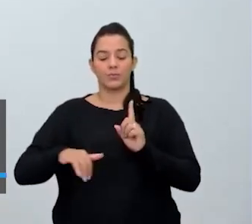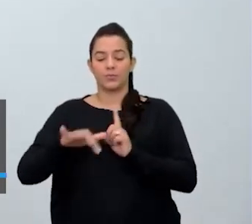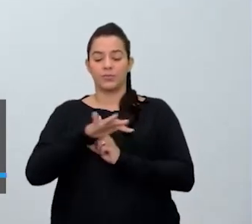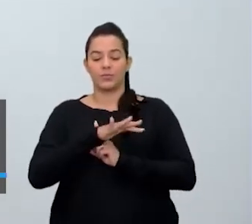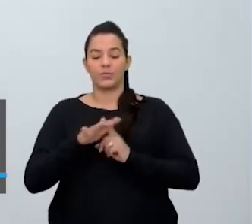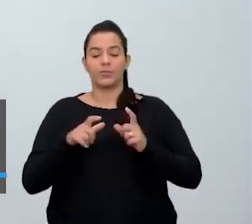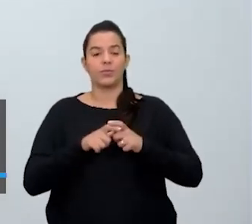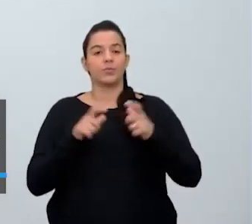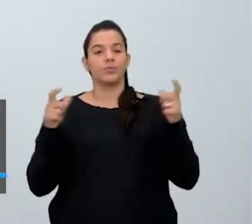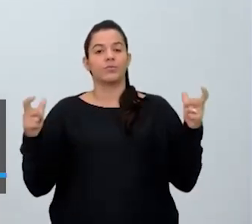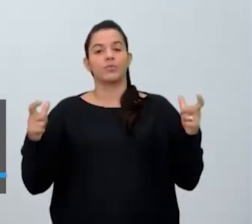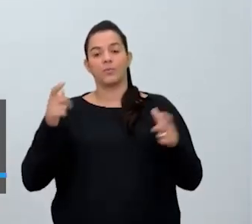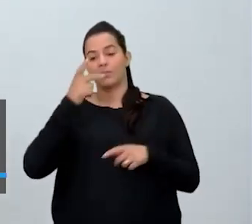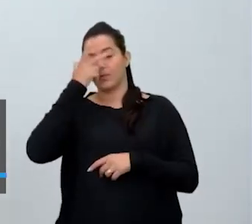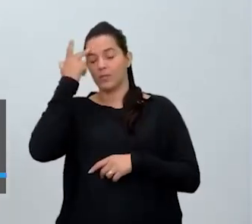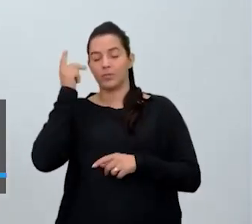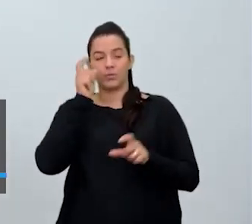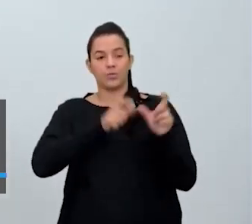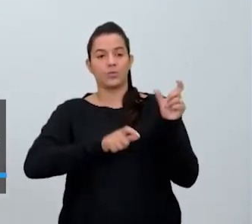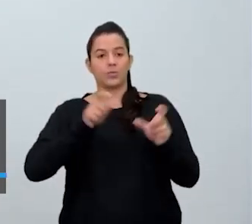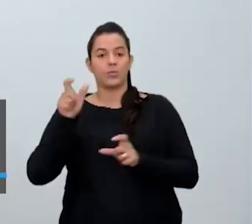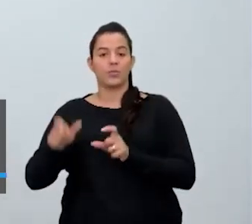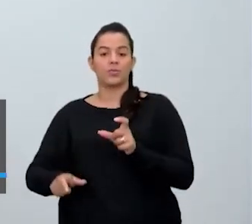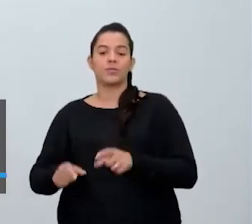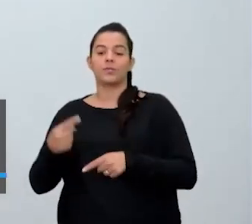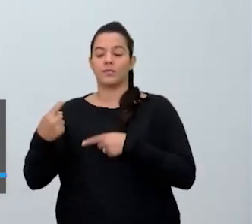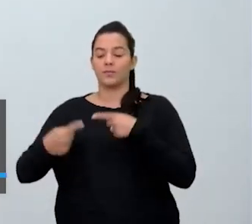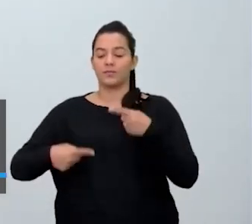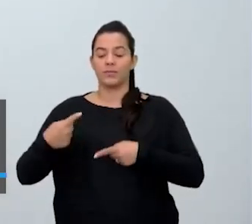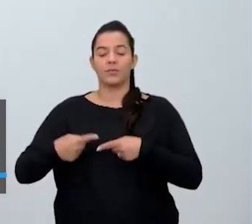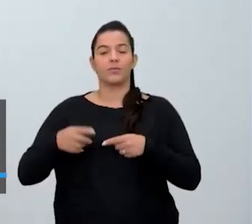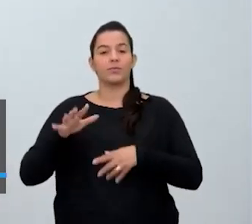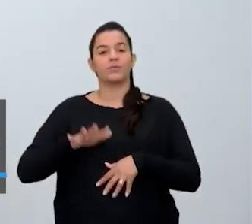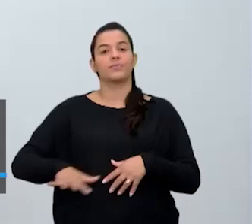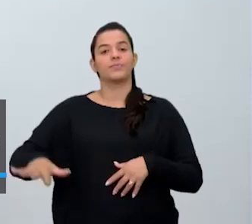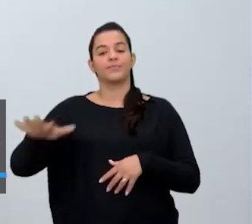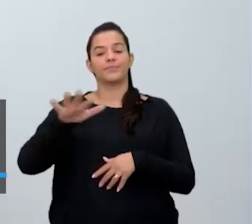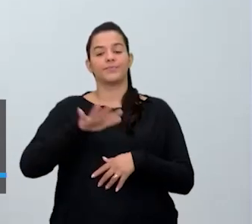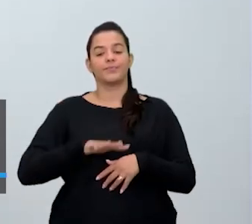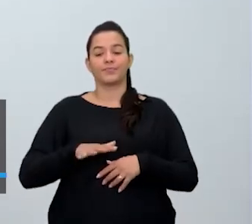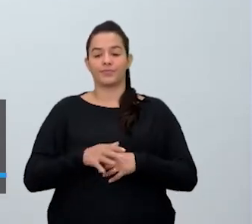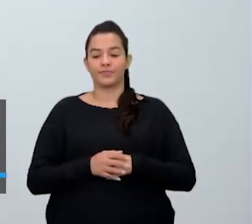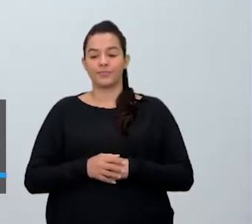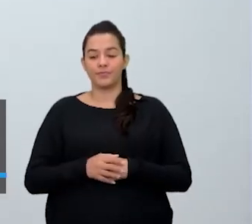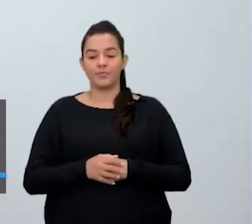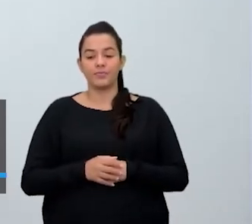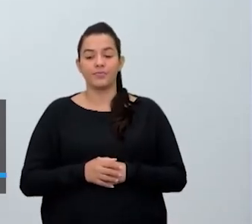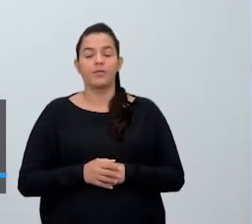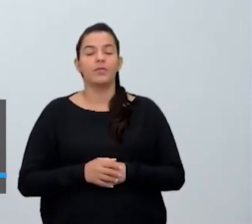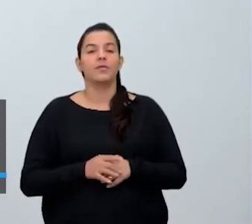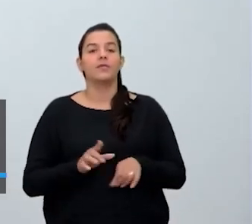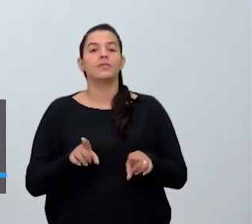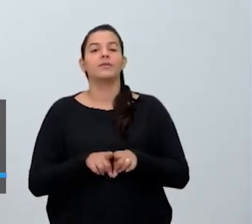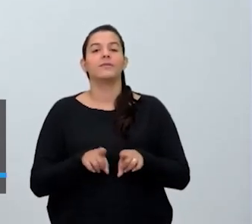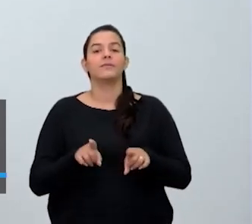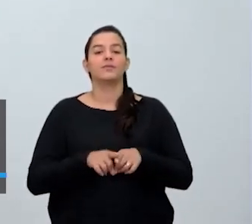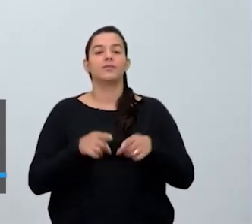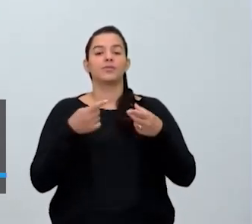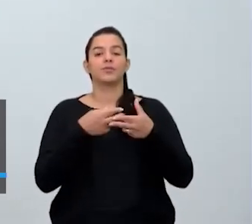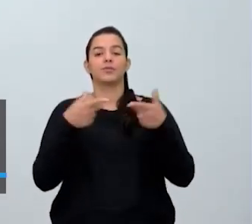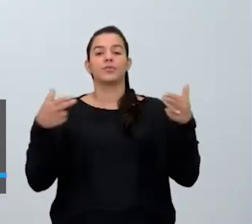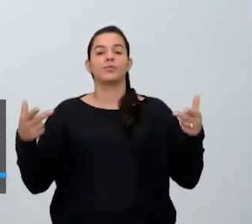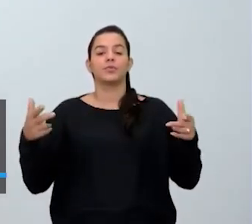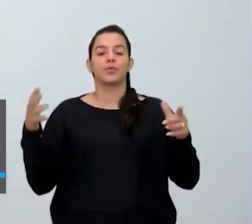está falando de gente, a gente está falando de políticas públicas, a gente está falando de fenômenos que impactam